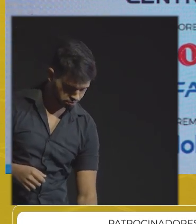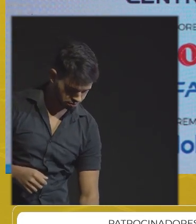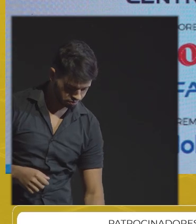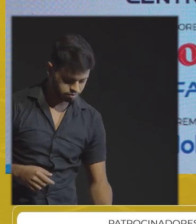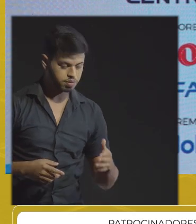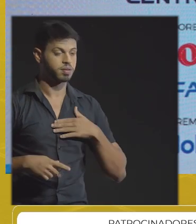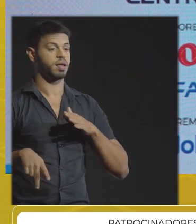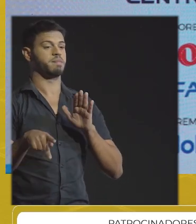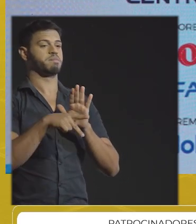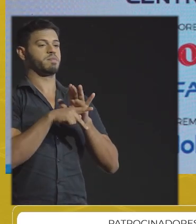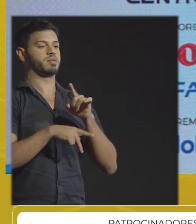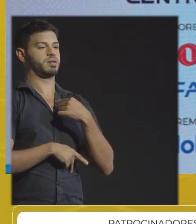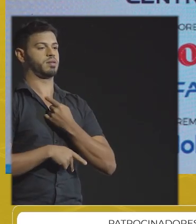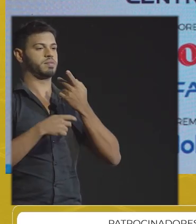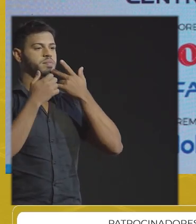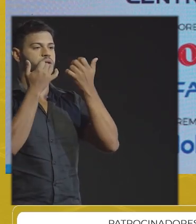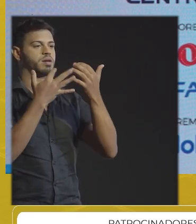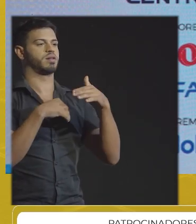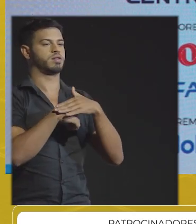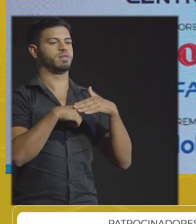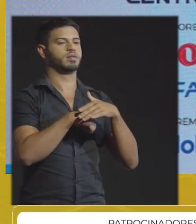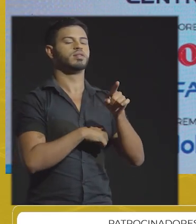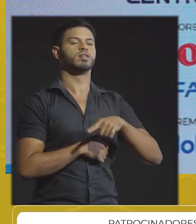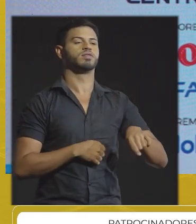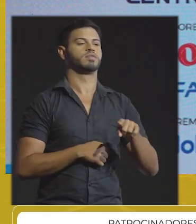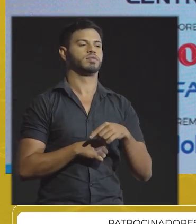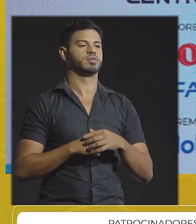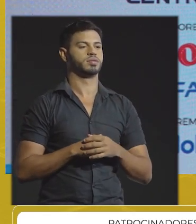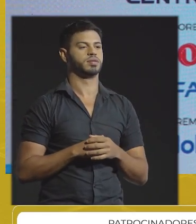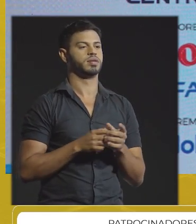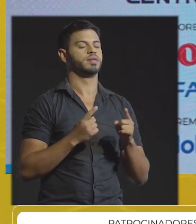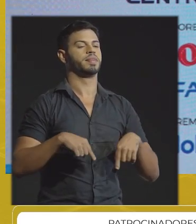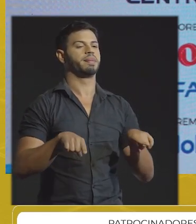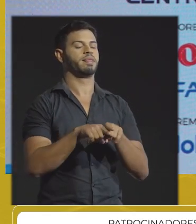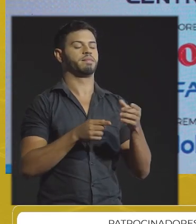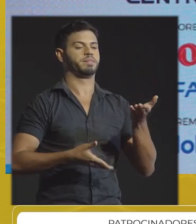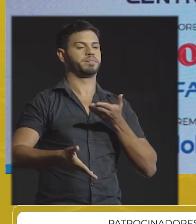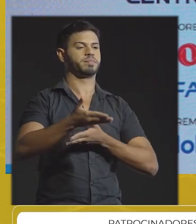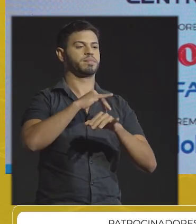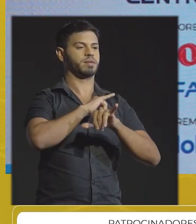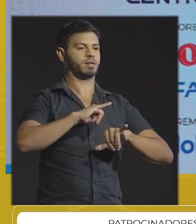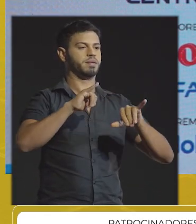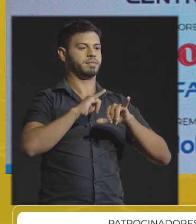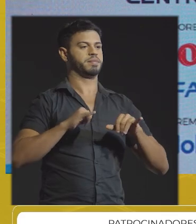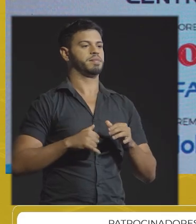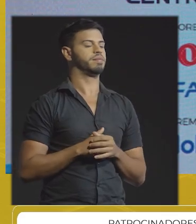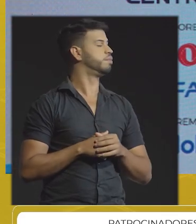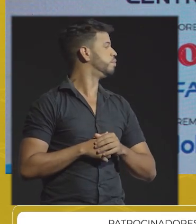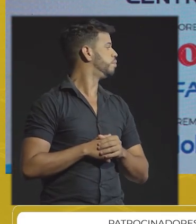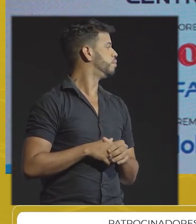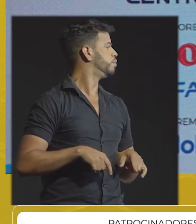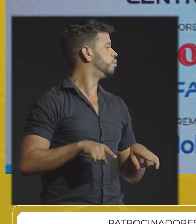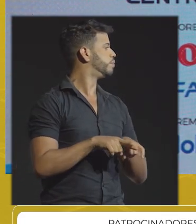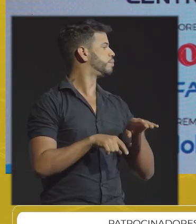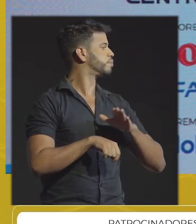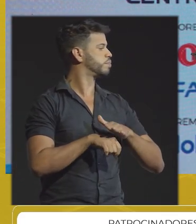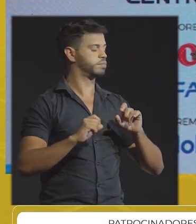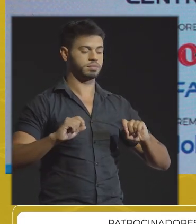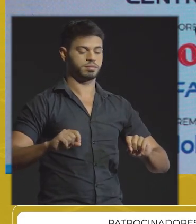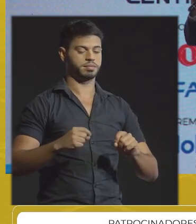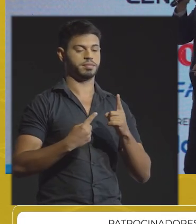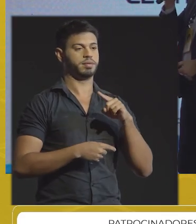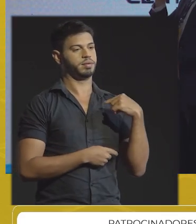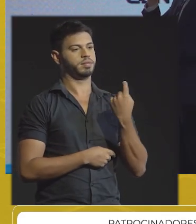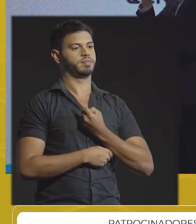propriedade para falar com vocês e e compartilhar informações apesar dos desafios nós